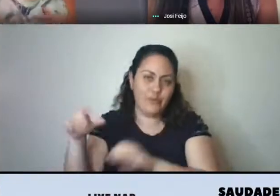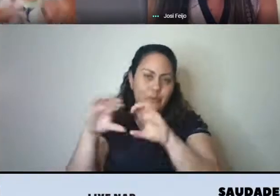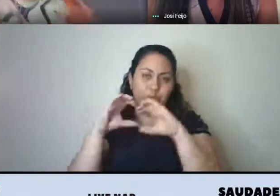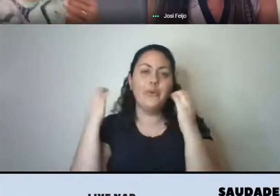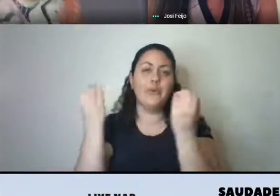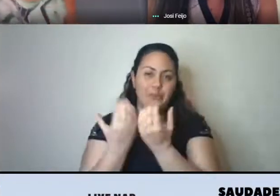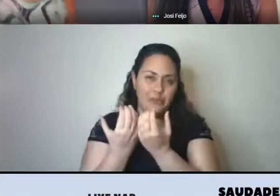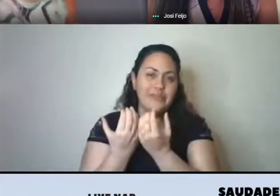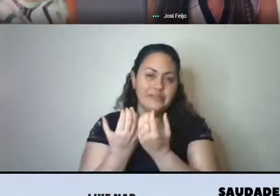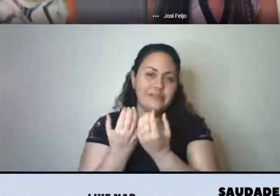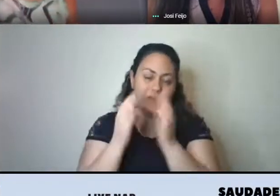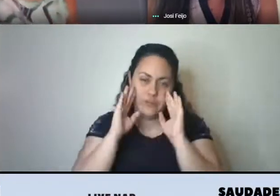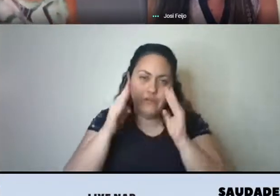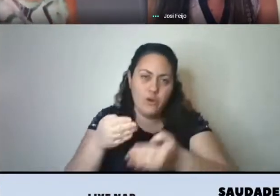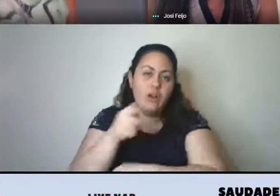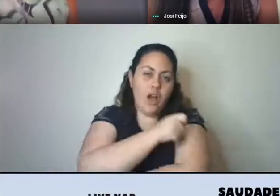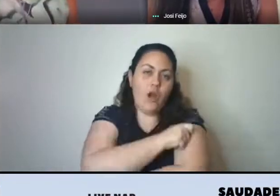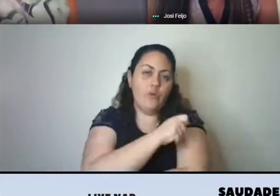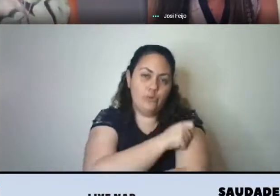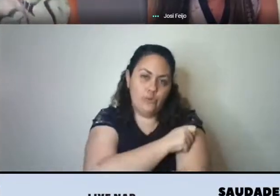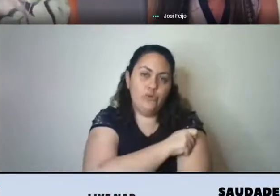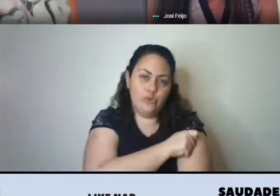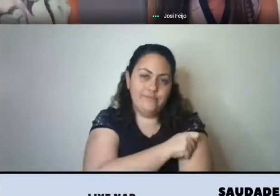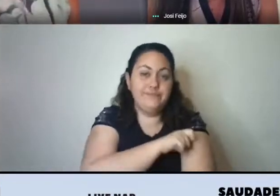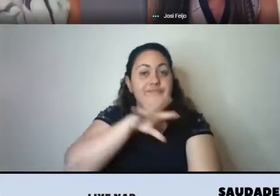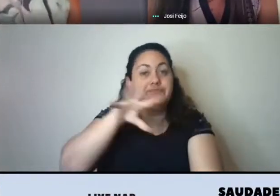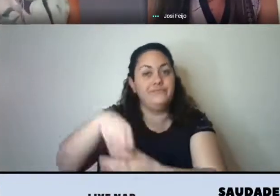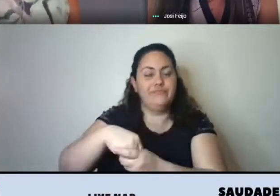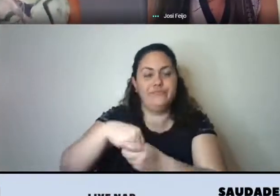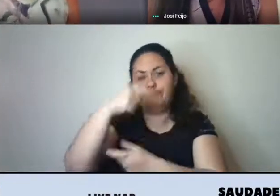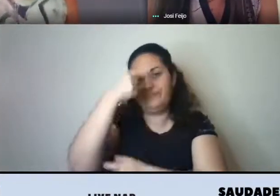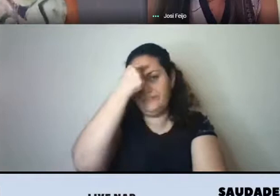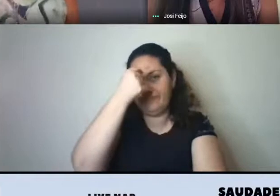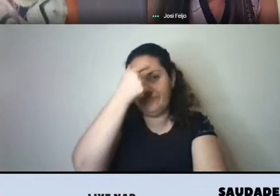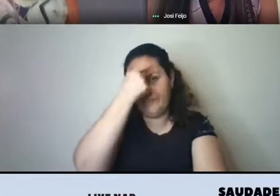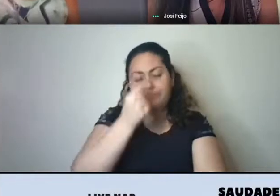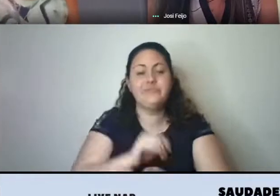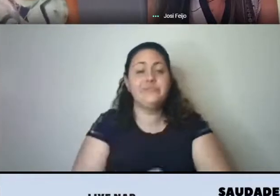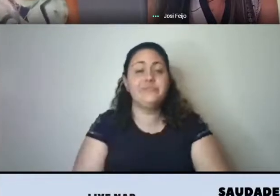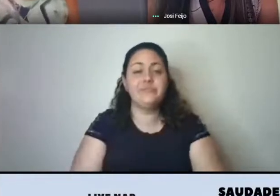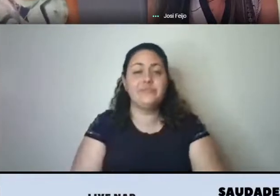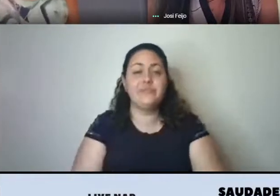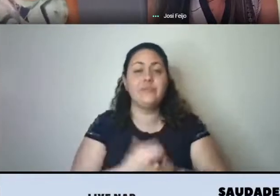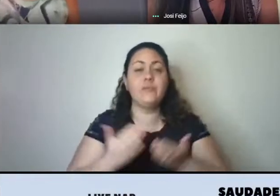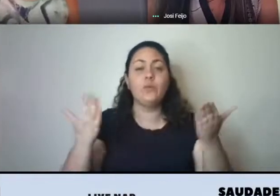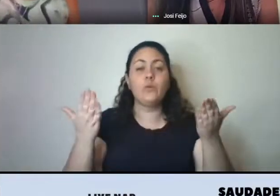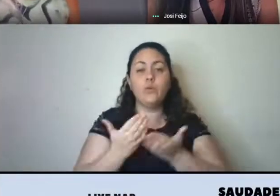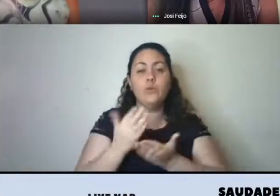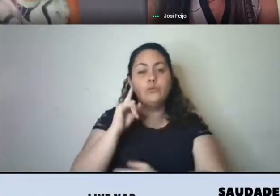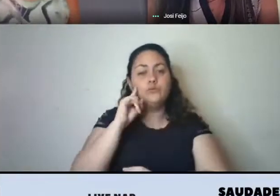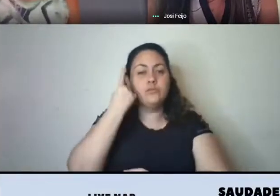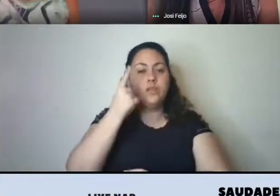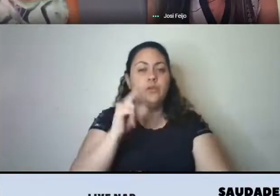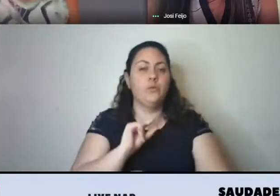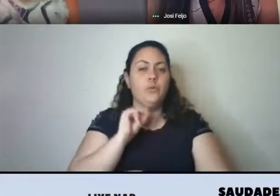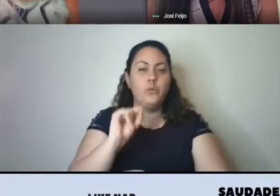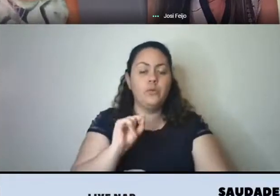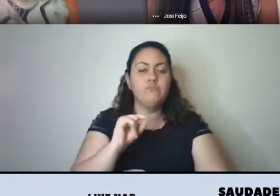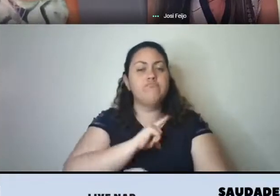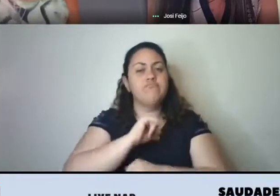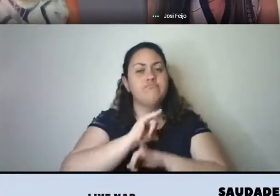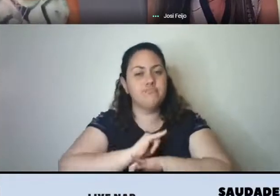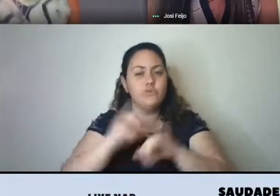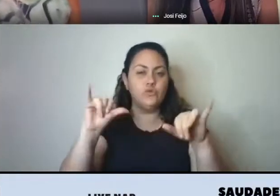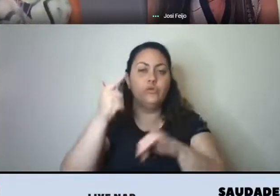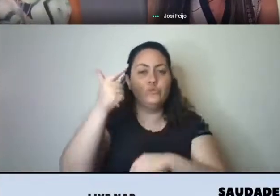comunidade, com os alunos, né, da instituição. Então, a nossa ideia hoje é poder divulgar, enfim, mais uma vez o